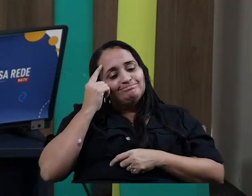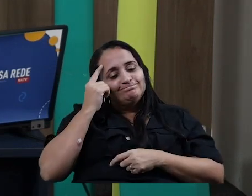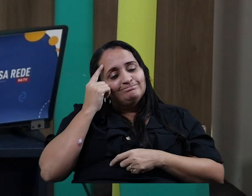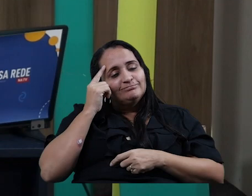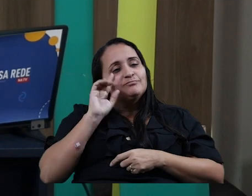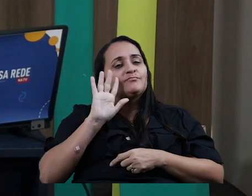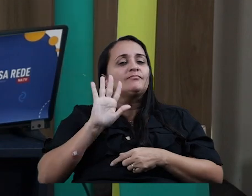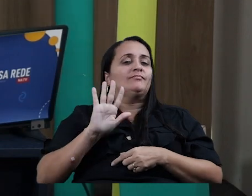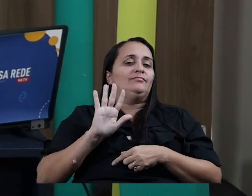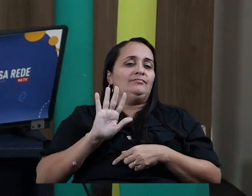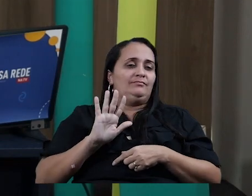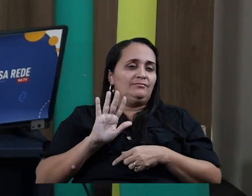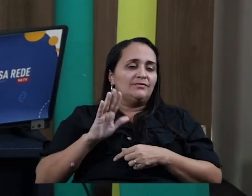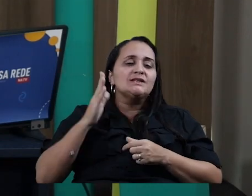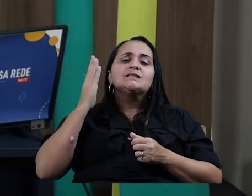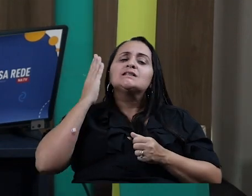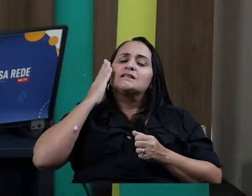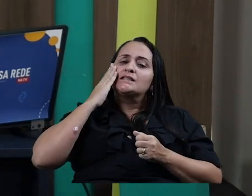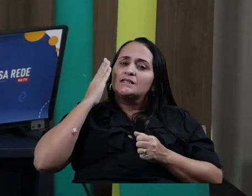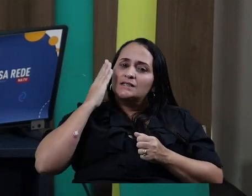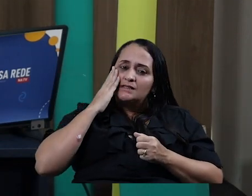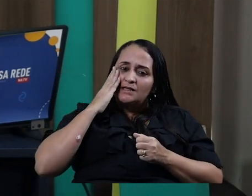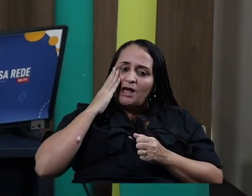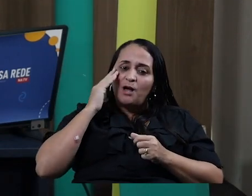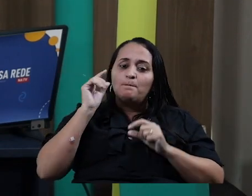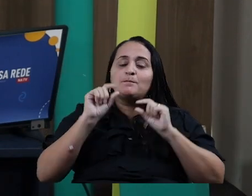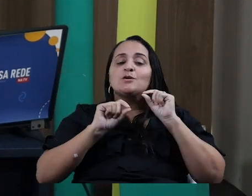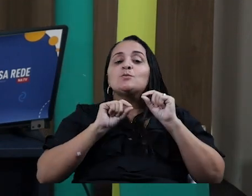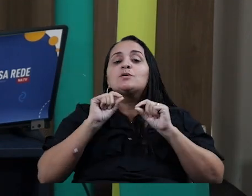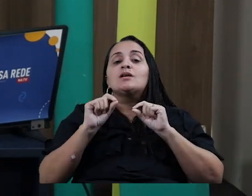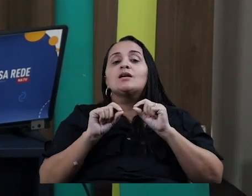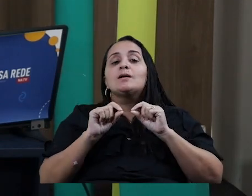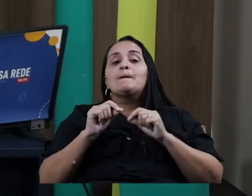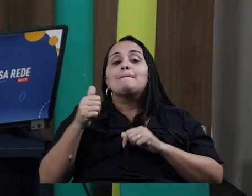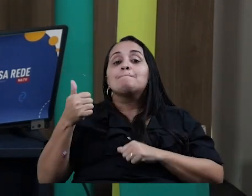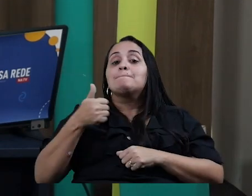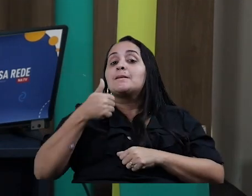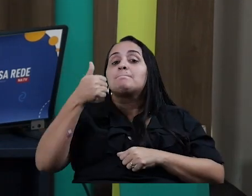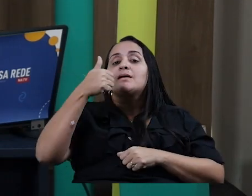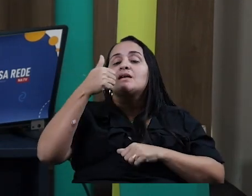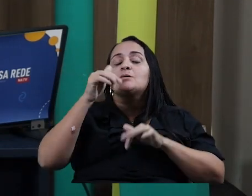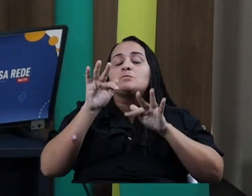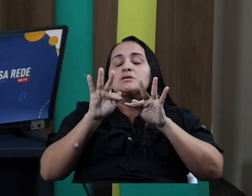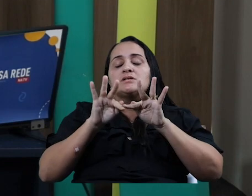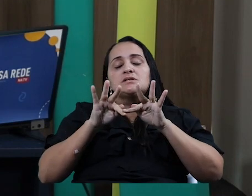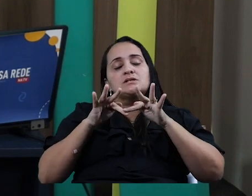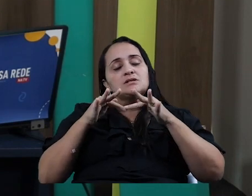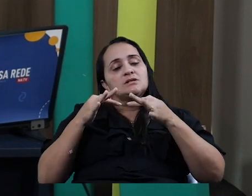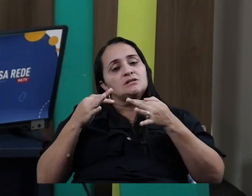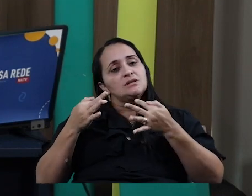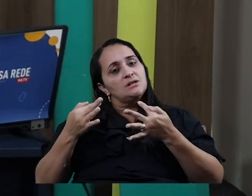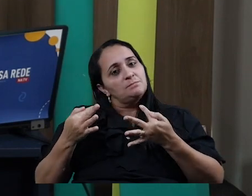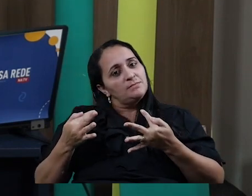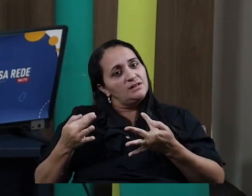Moleza, né, gente? A gente sabe que a primeira classe é a classe simples. Então, com certeza vai